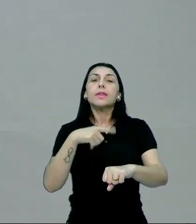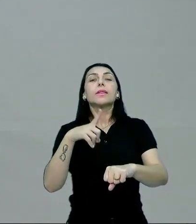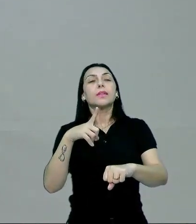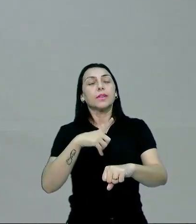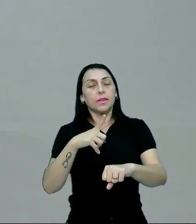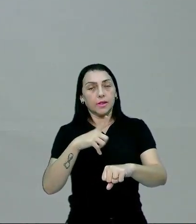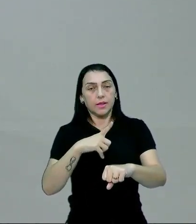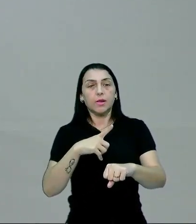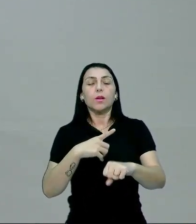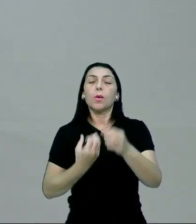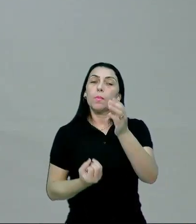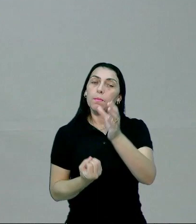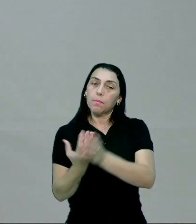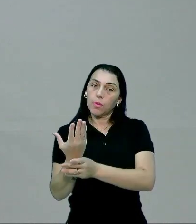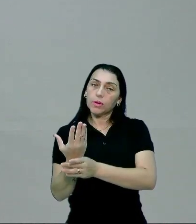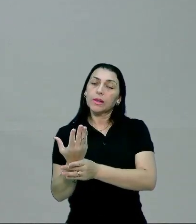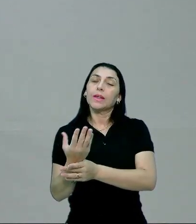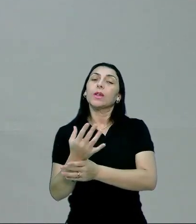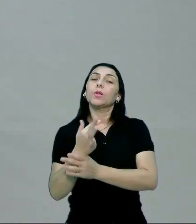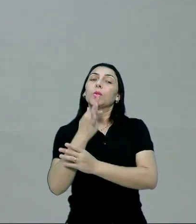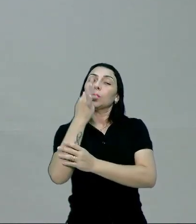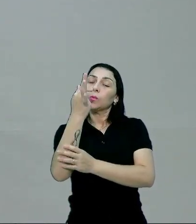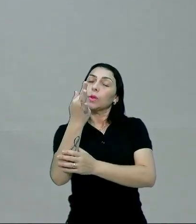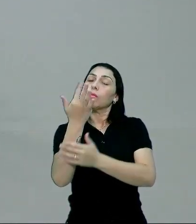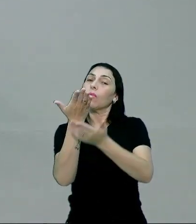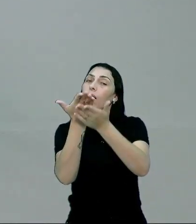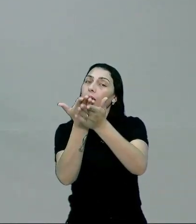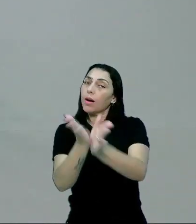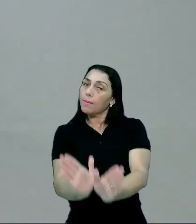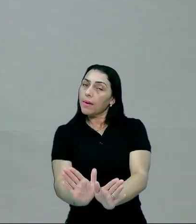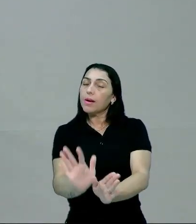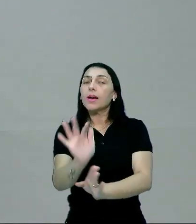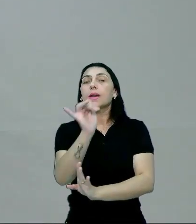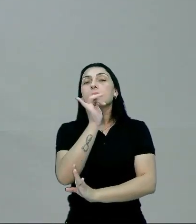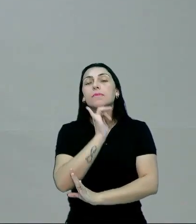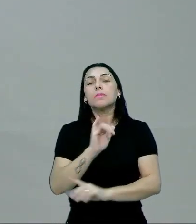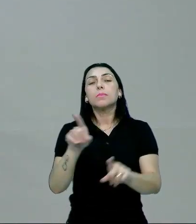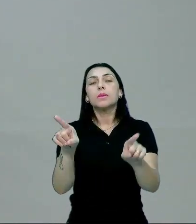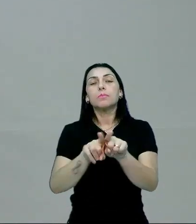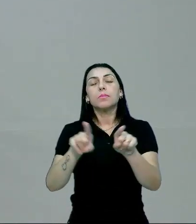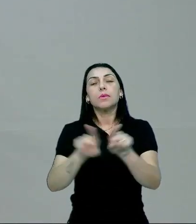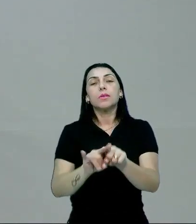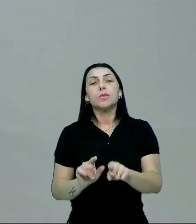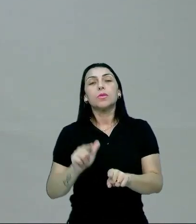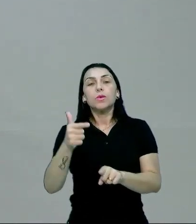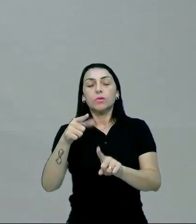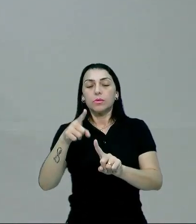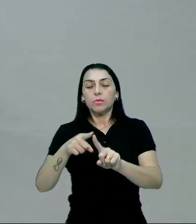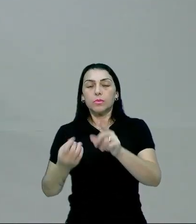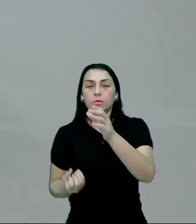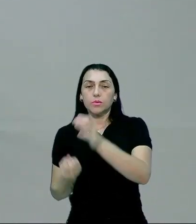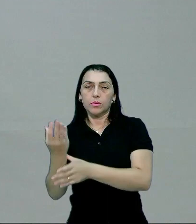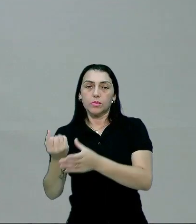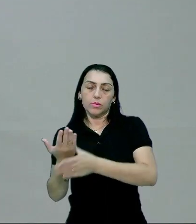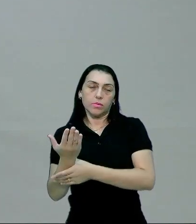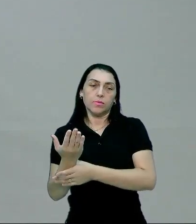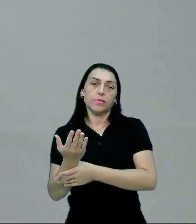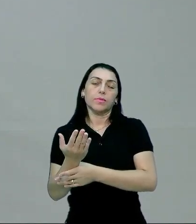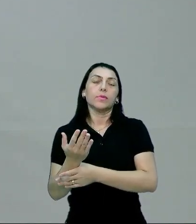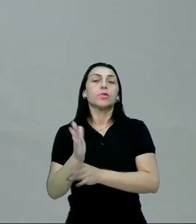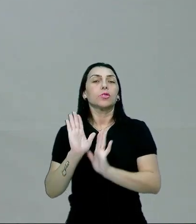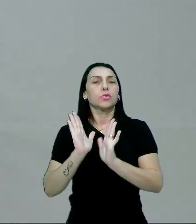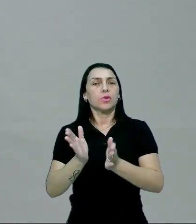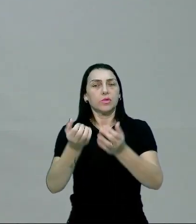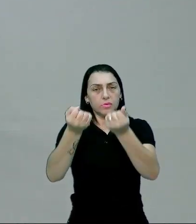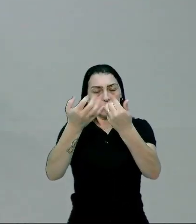que é um modo de produção que vai ruir. Há exemplo também de outros modos de produção que, conforme eu